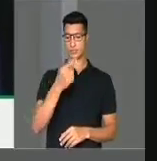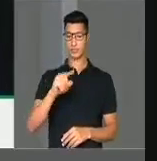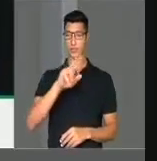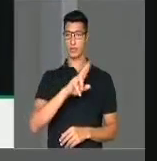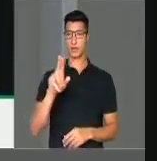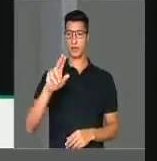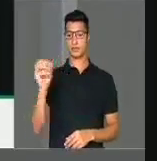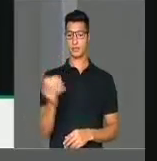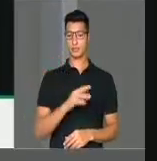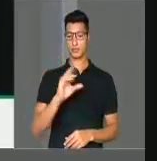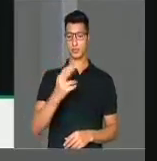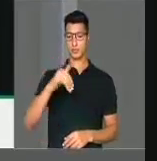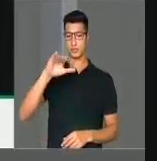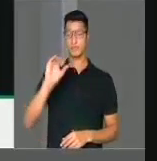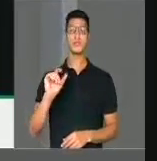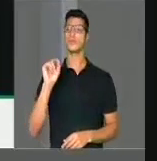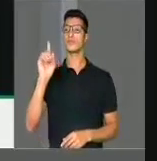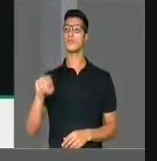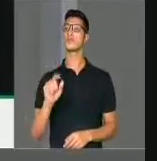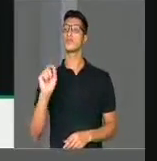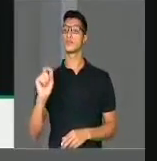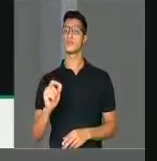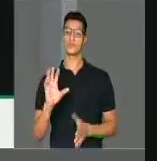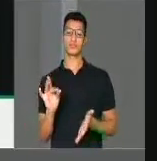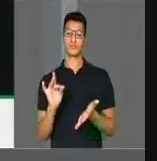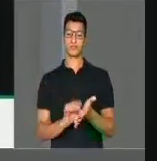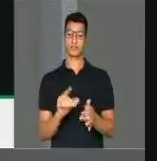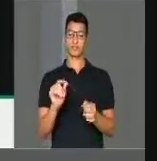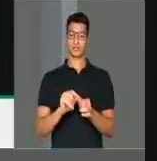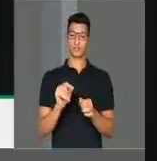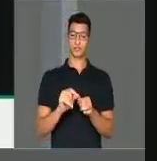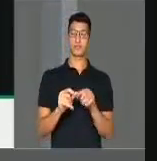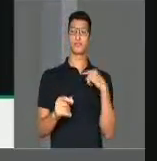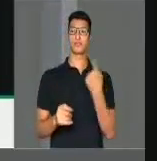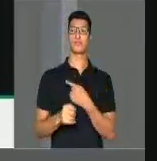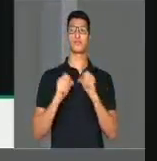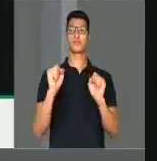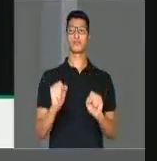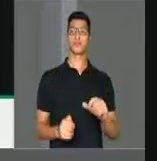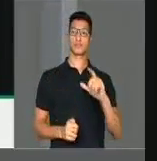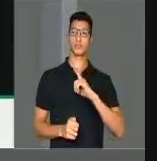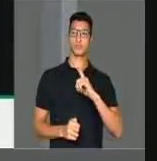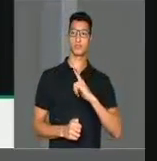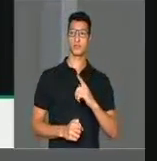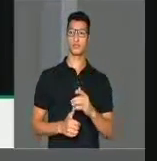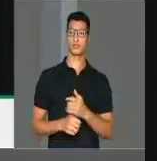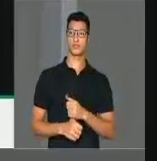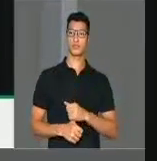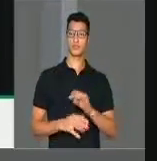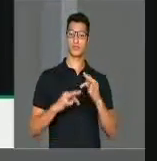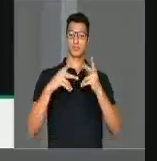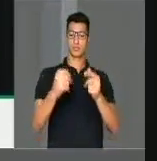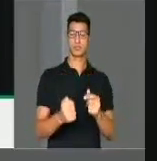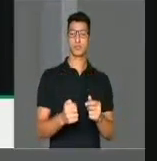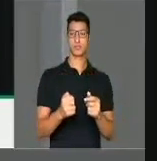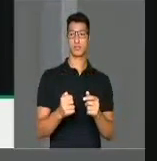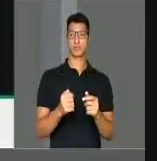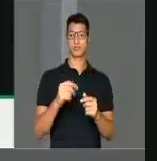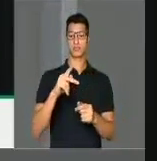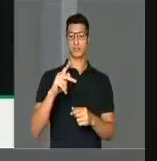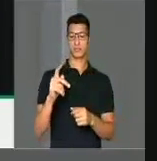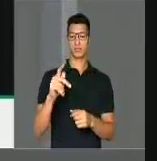Chico, chamado Novo Chico, que seria o quê? Seria efetivamente fazermos com que nós possamos ter todo